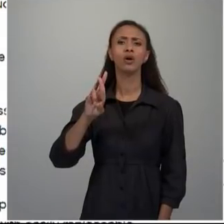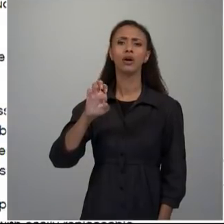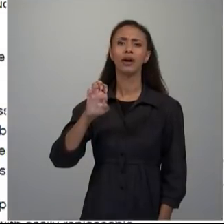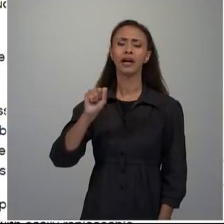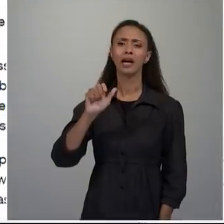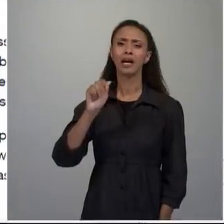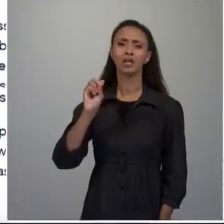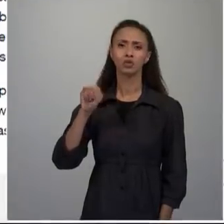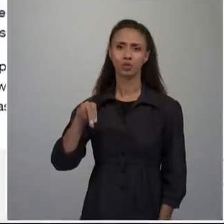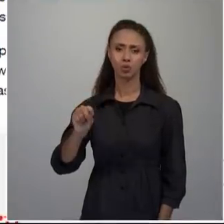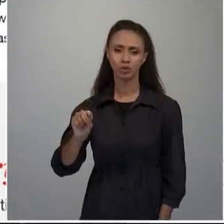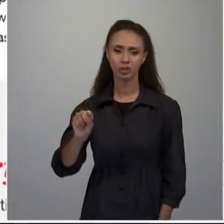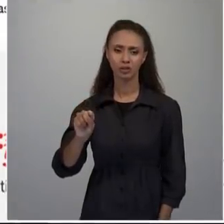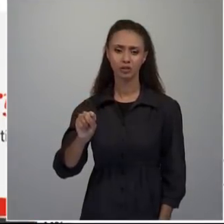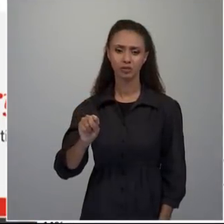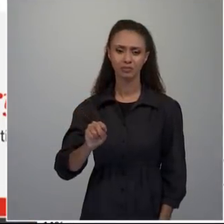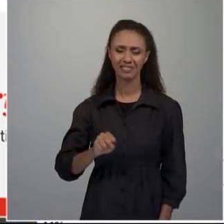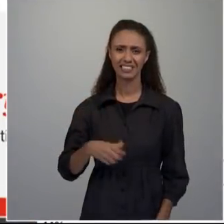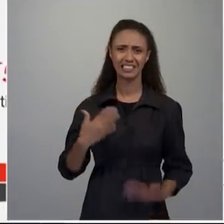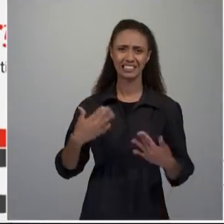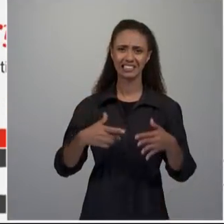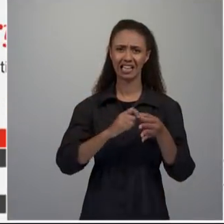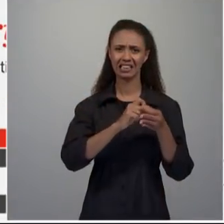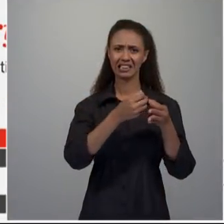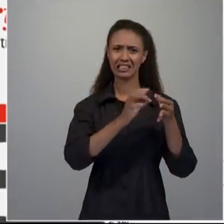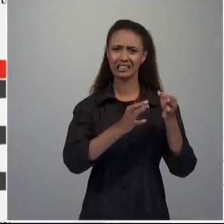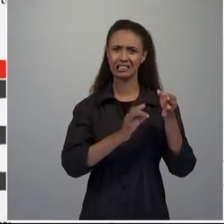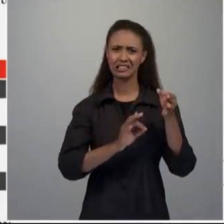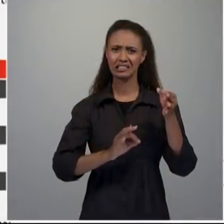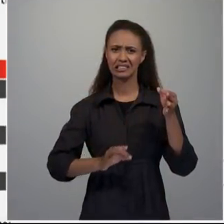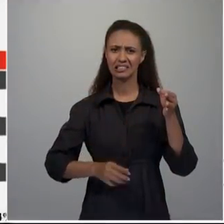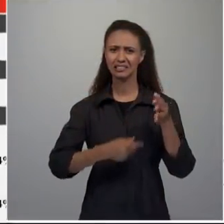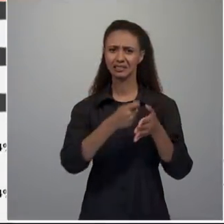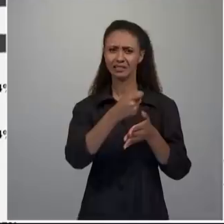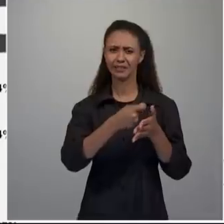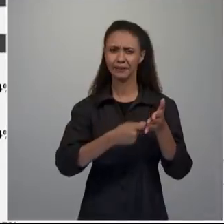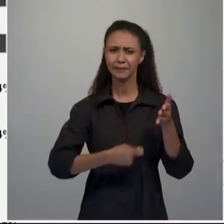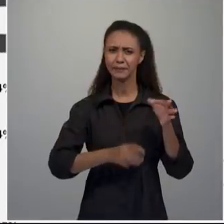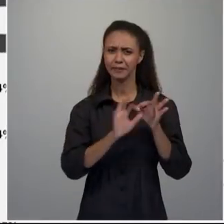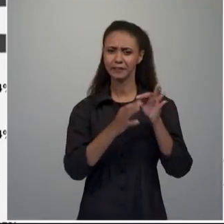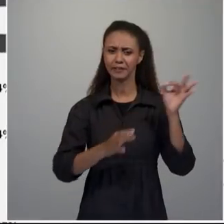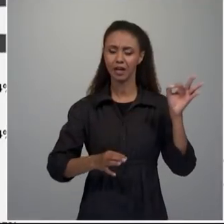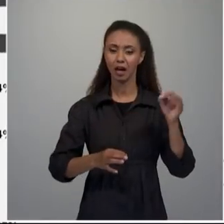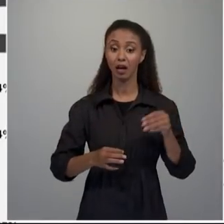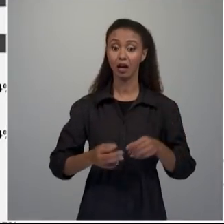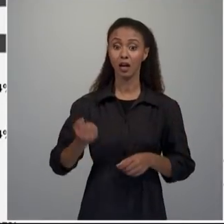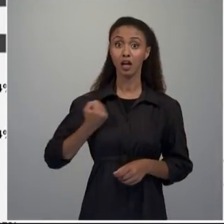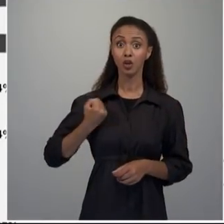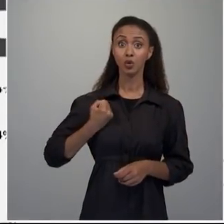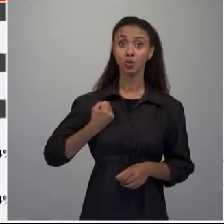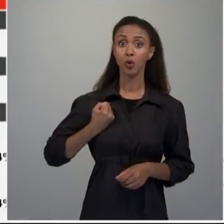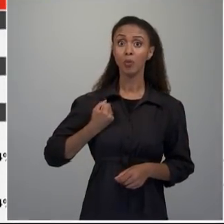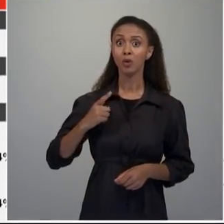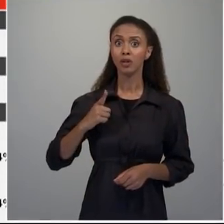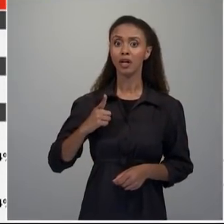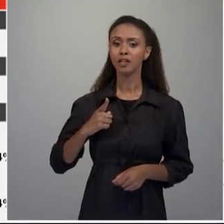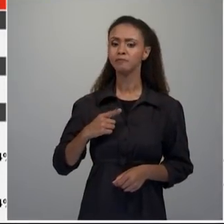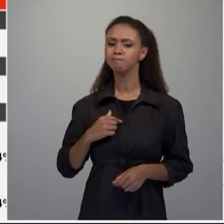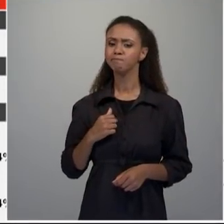descer aqui em nossa texto texto demais socorro teacher avô olhar tem número 11